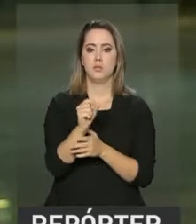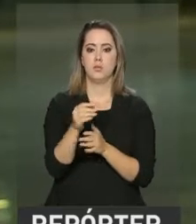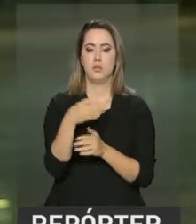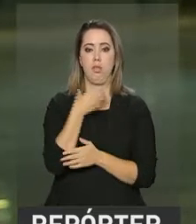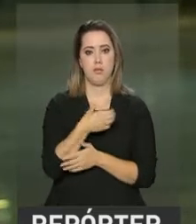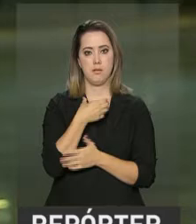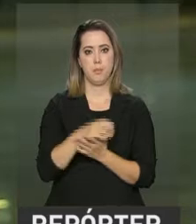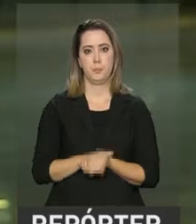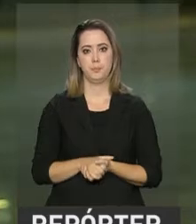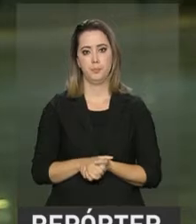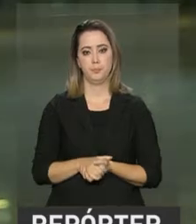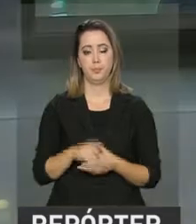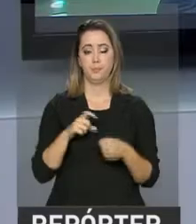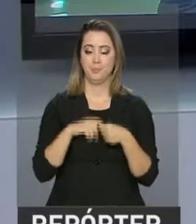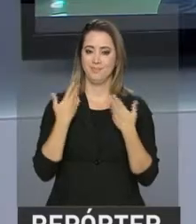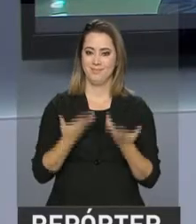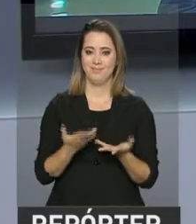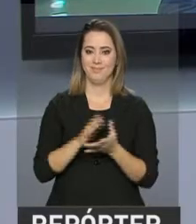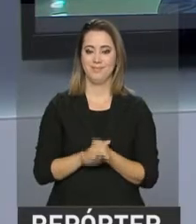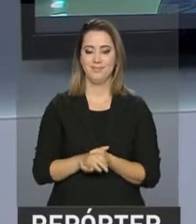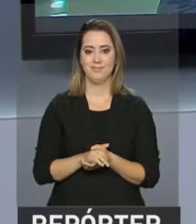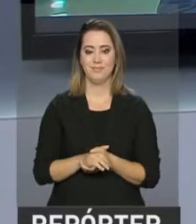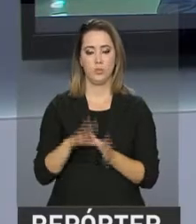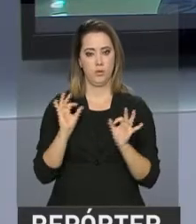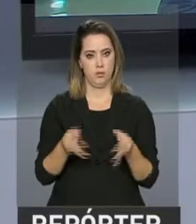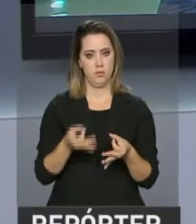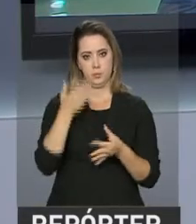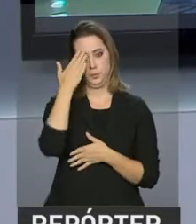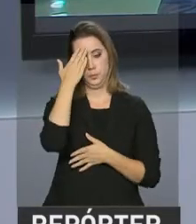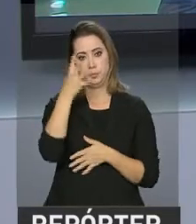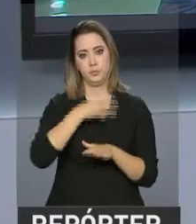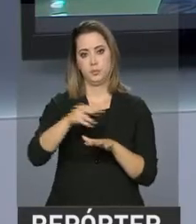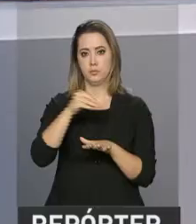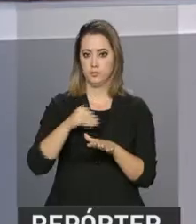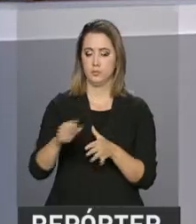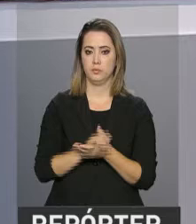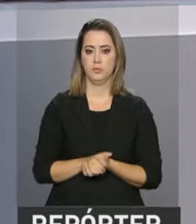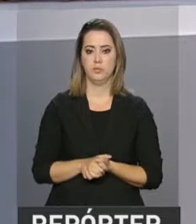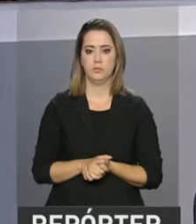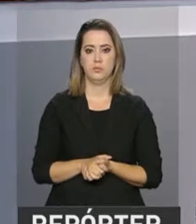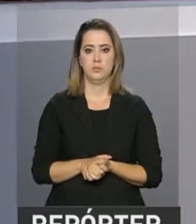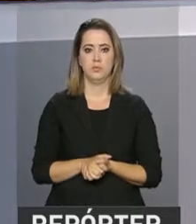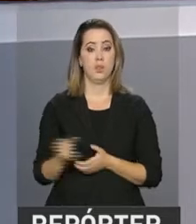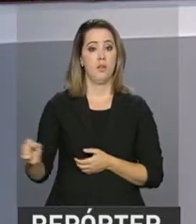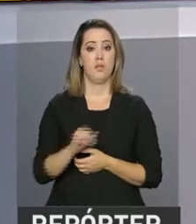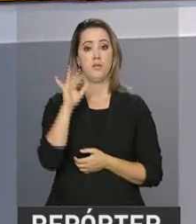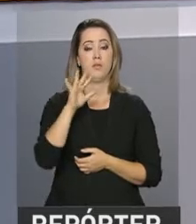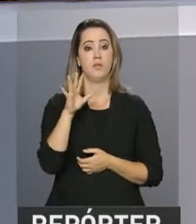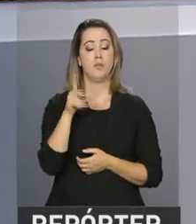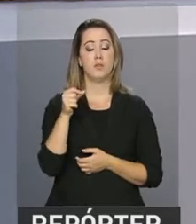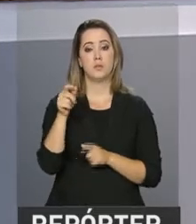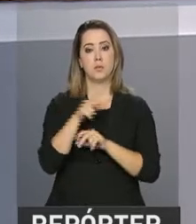em dezembro. Eu volto com você no estúdio, Roberto. Está certo, Paulo. Obrigado pelas informações. A inflação oficial